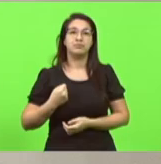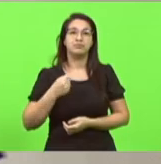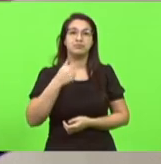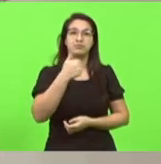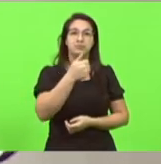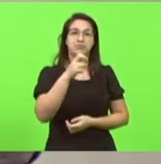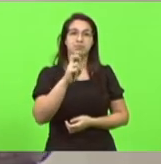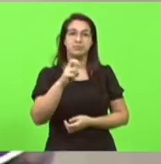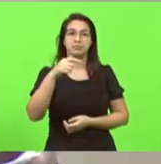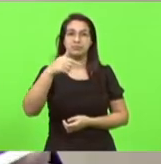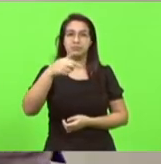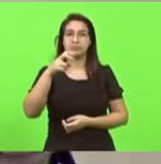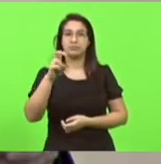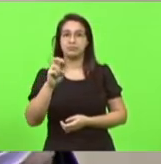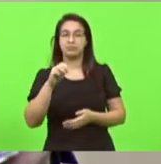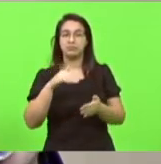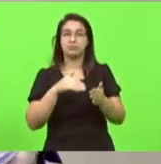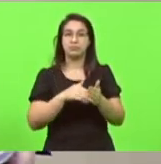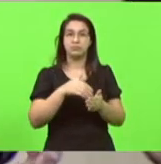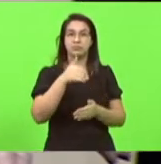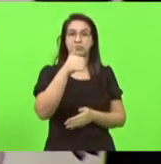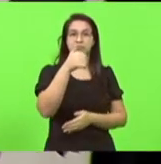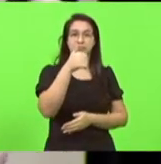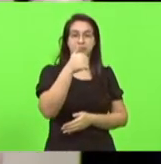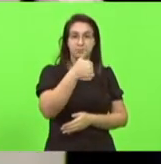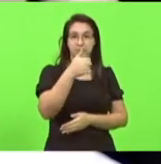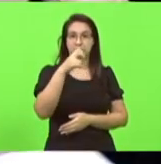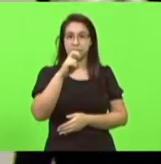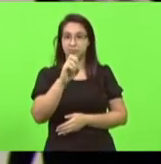1575 a 1586.